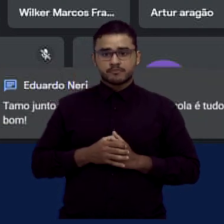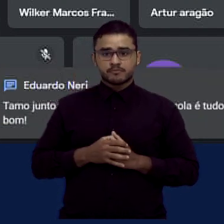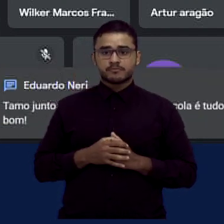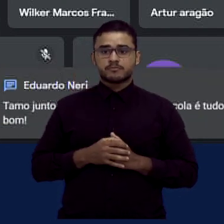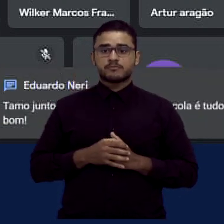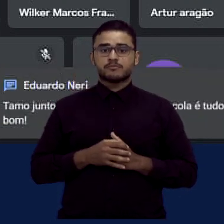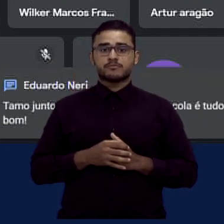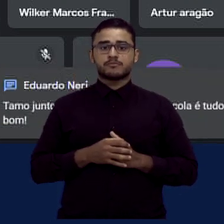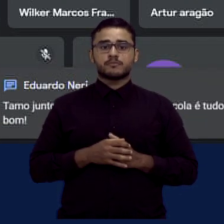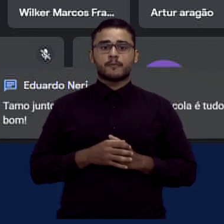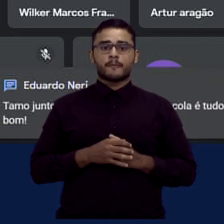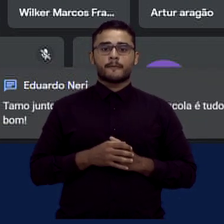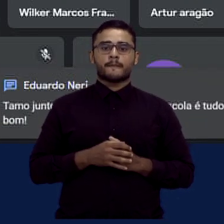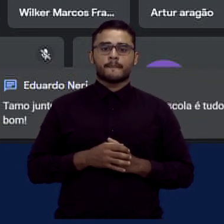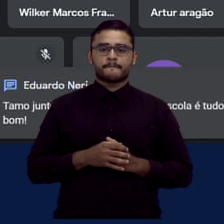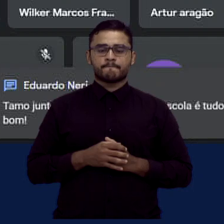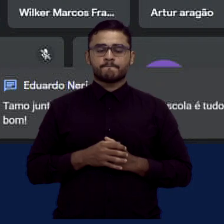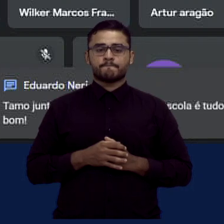favor, passa